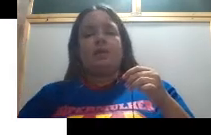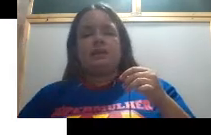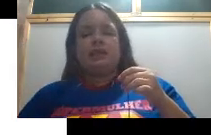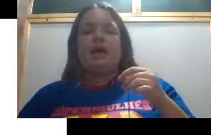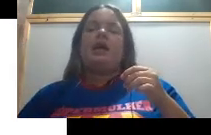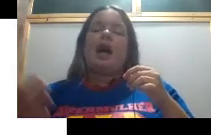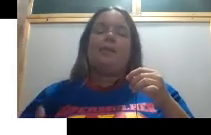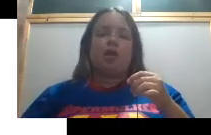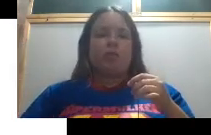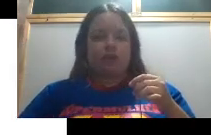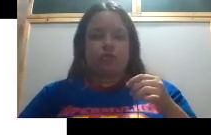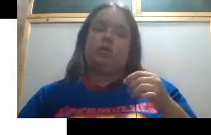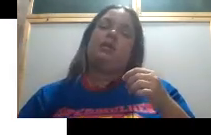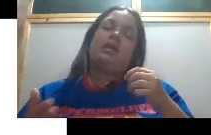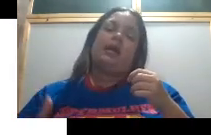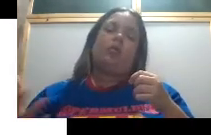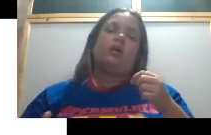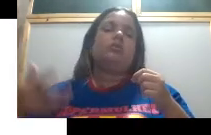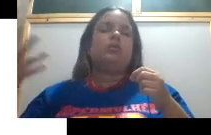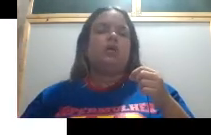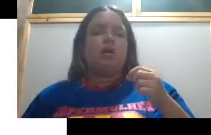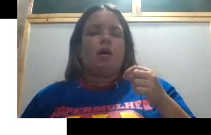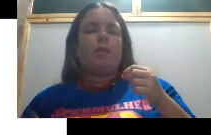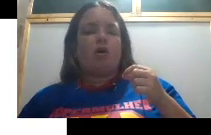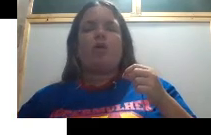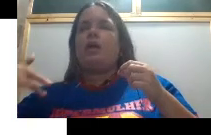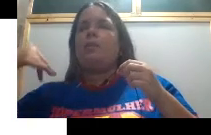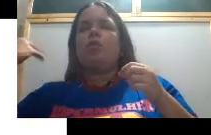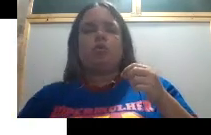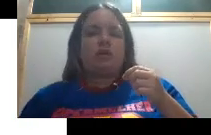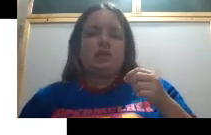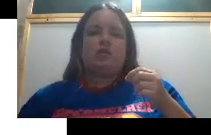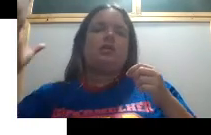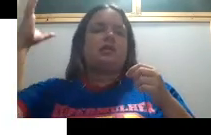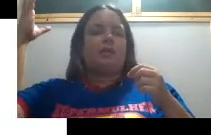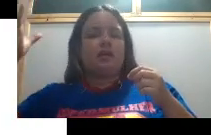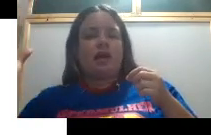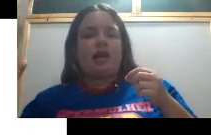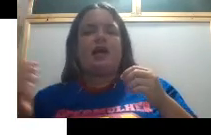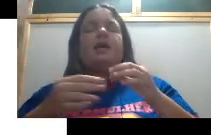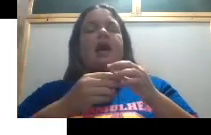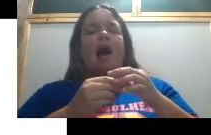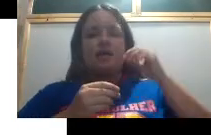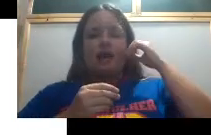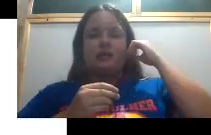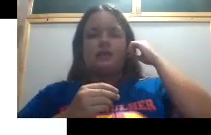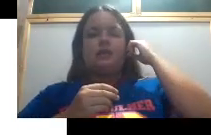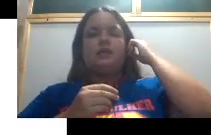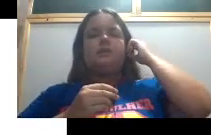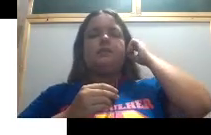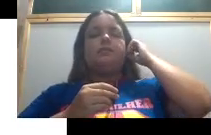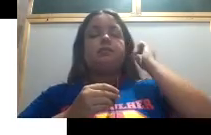de bandeira a meio mastro que é quando morre alguém muito conhecido Então essa bandeira ela é